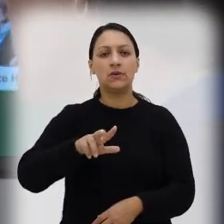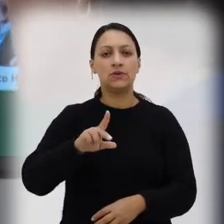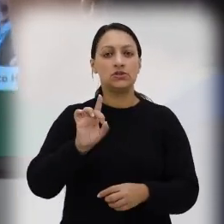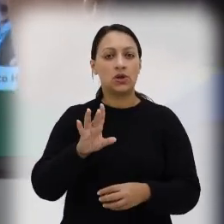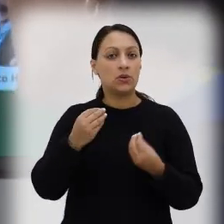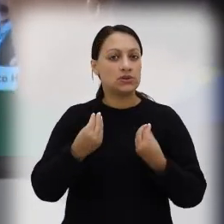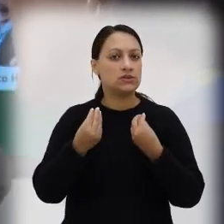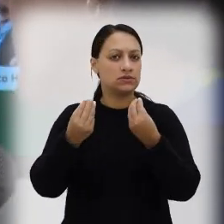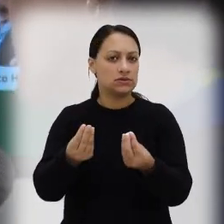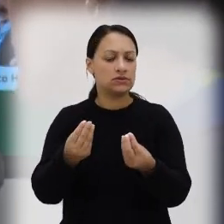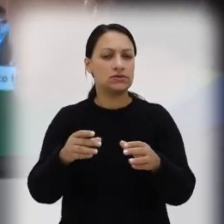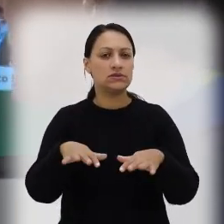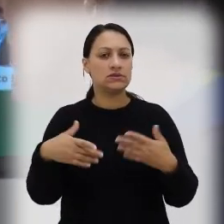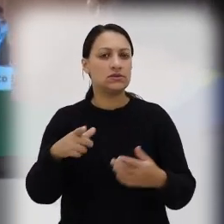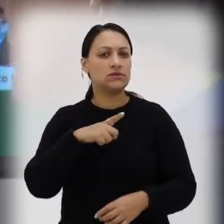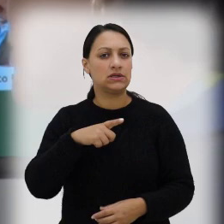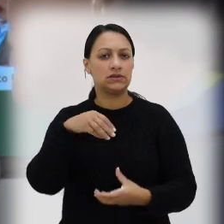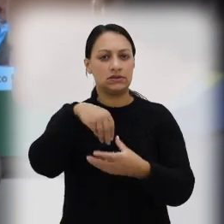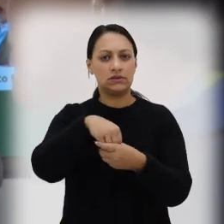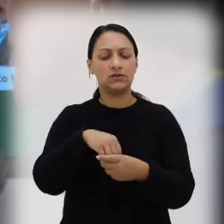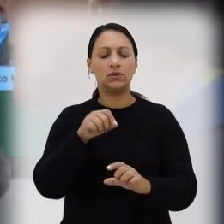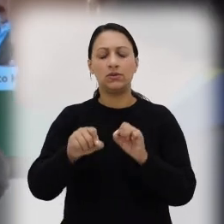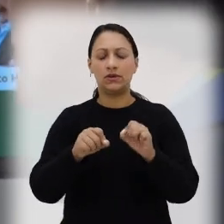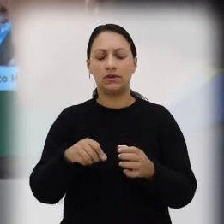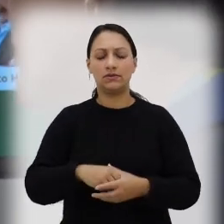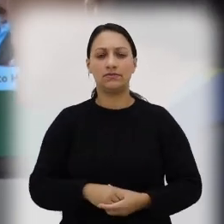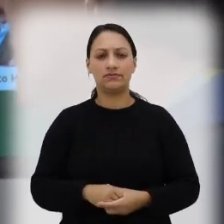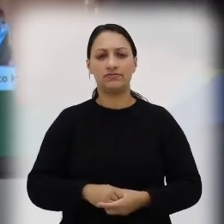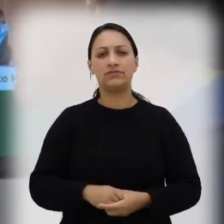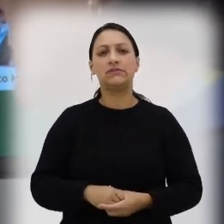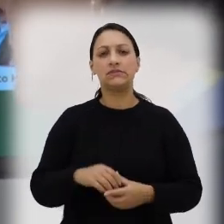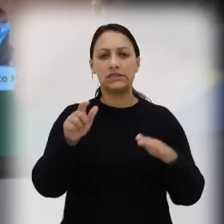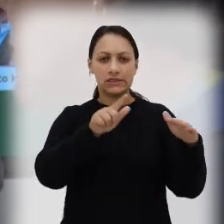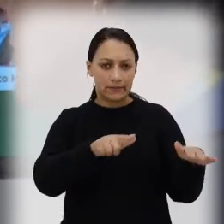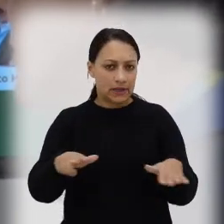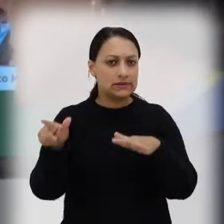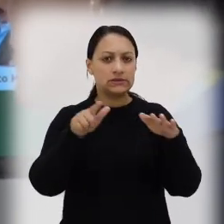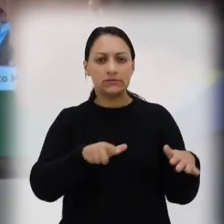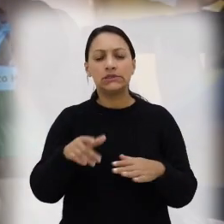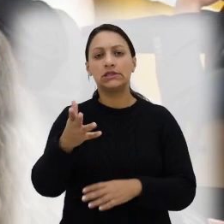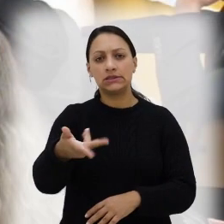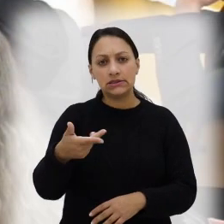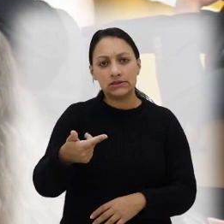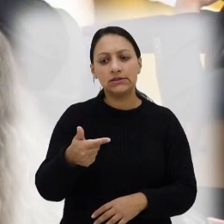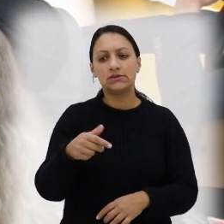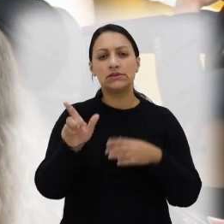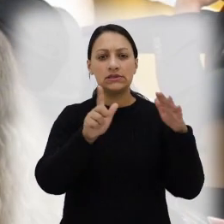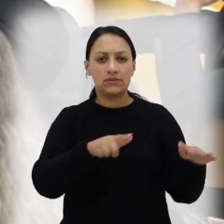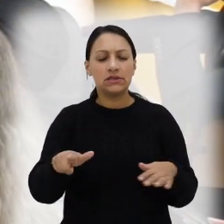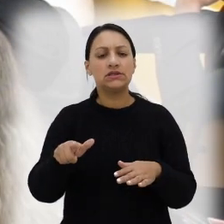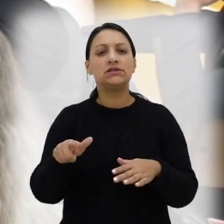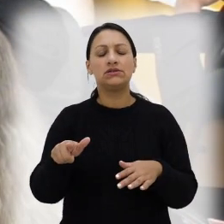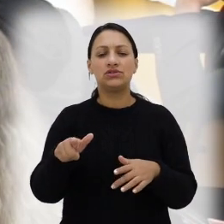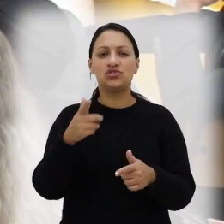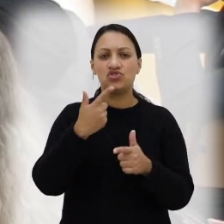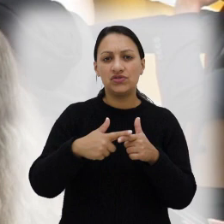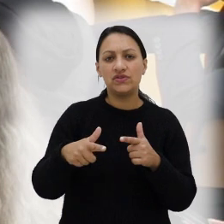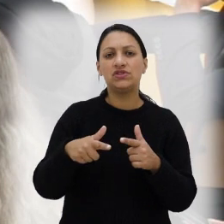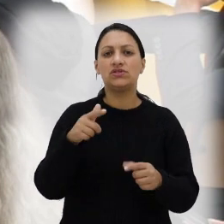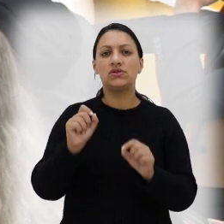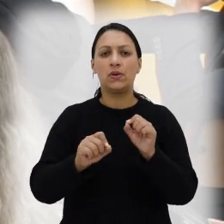entregáveis. Então, a gente vai ter são várias semanas, né, de aceleração. As semanas elas são divididas